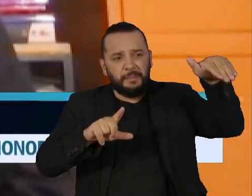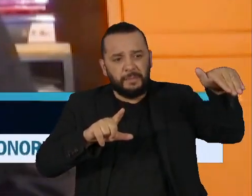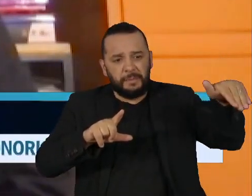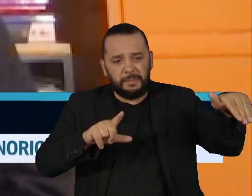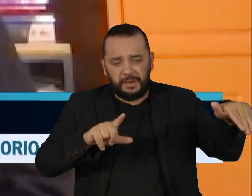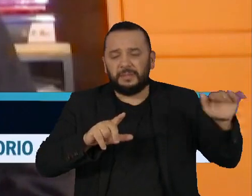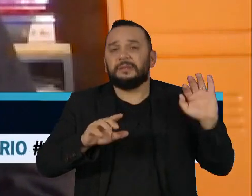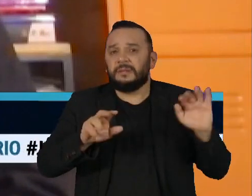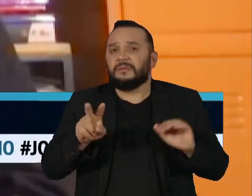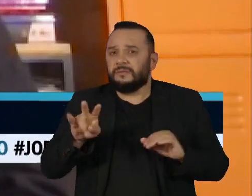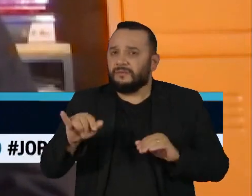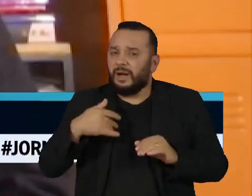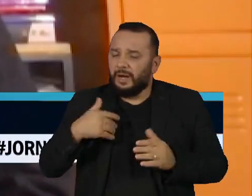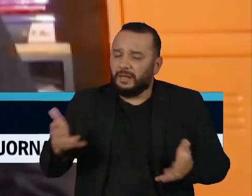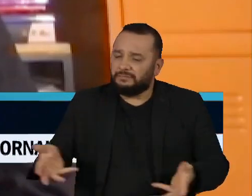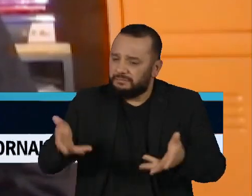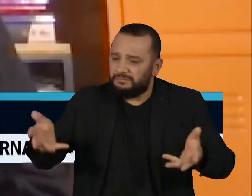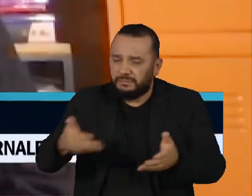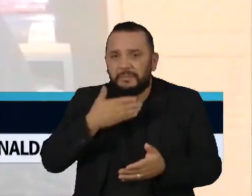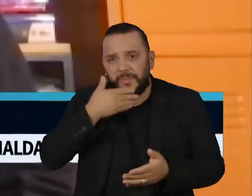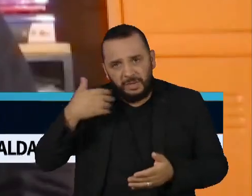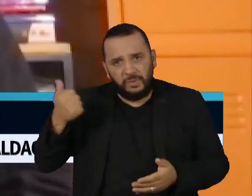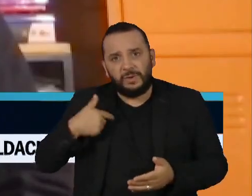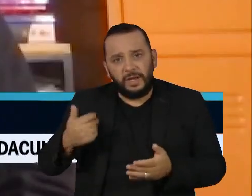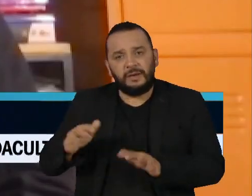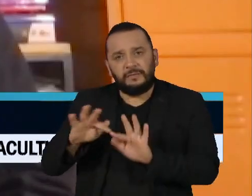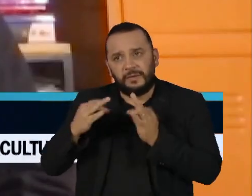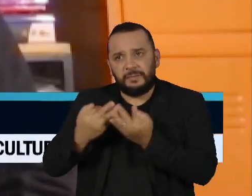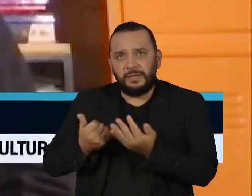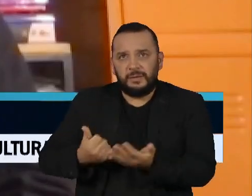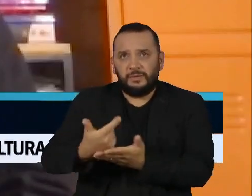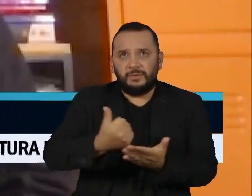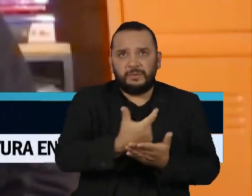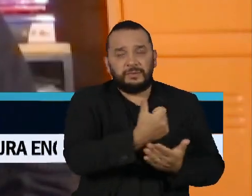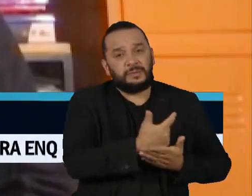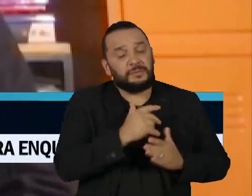melhorar o consumo das famílias daqui para frente. Eu não imagino que seja uma melhora tão substancial.